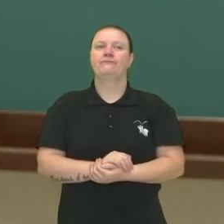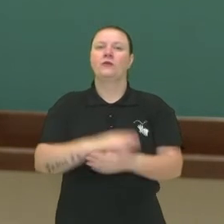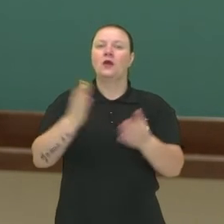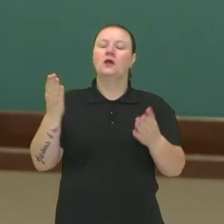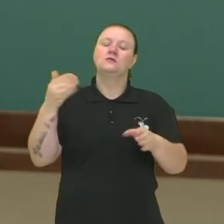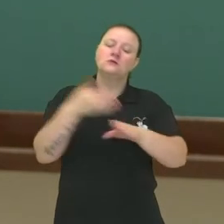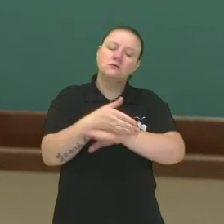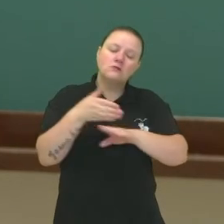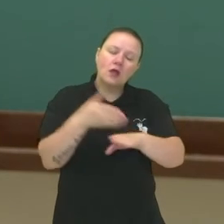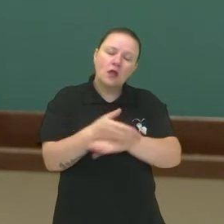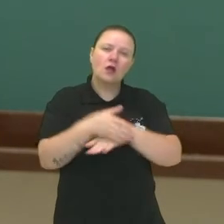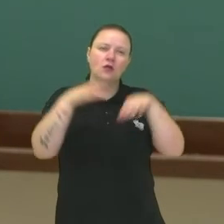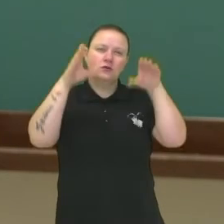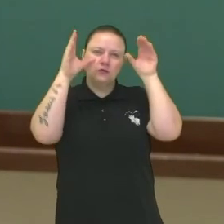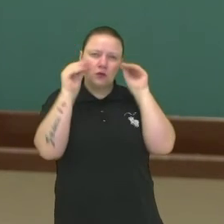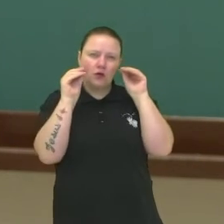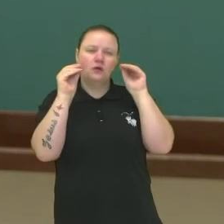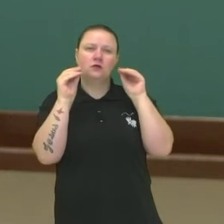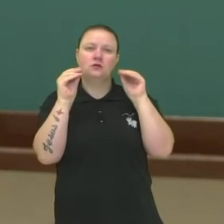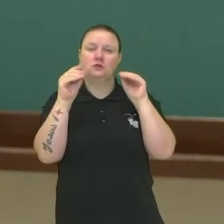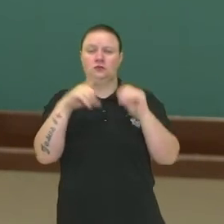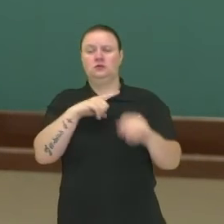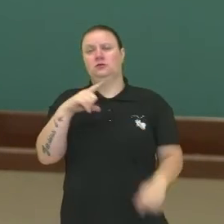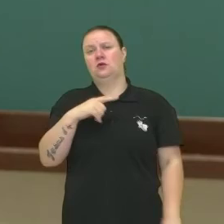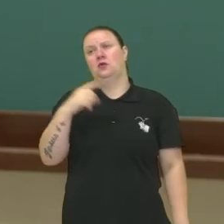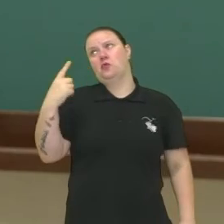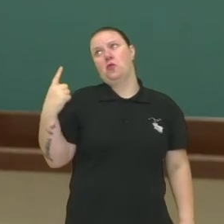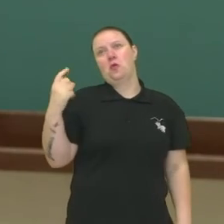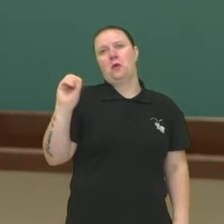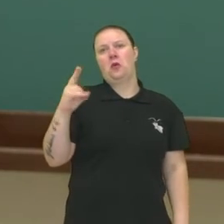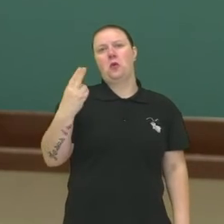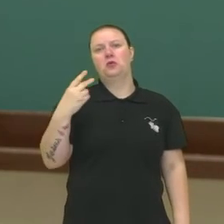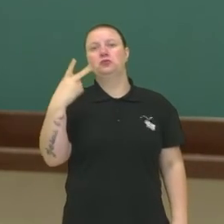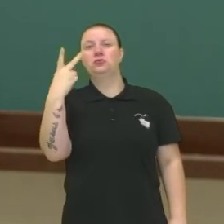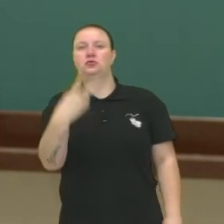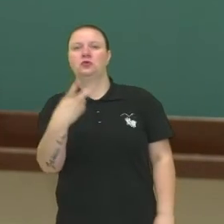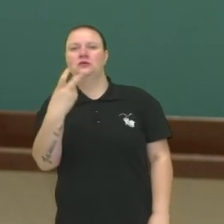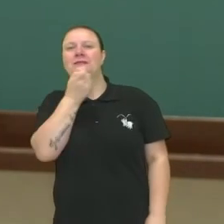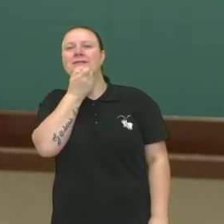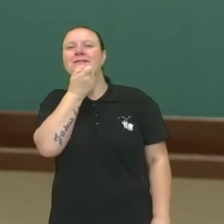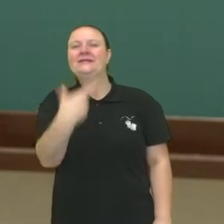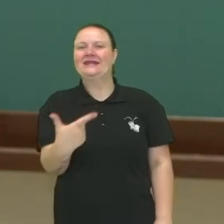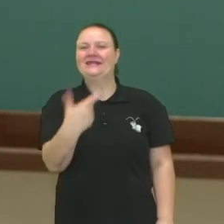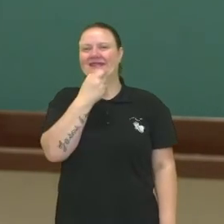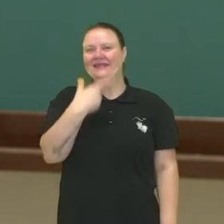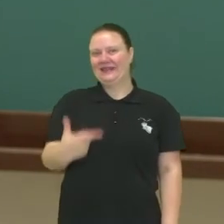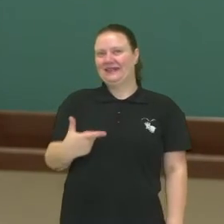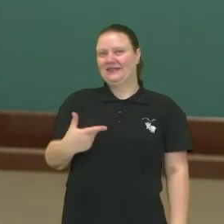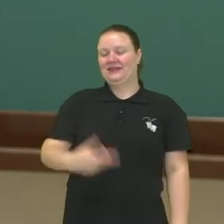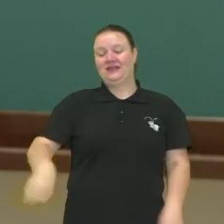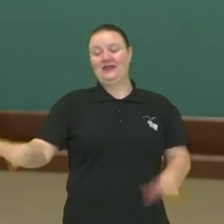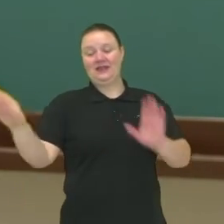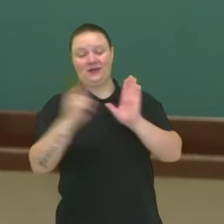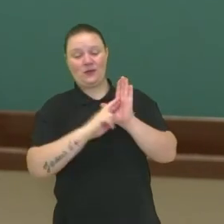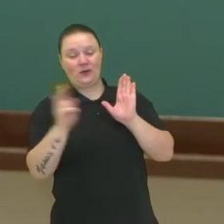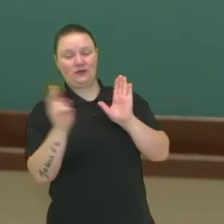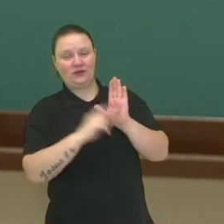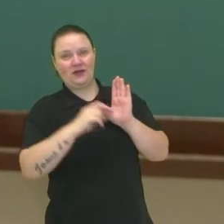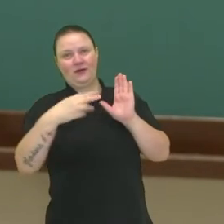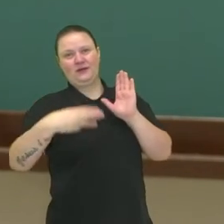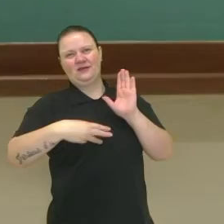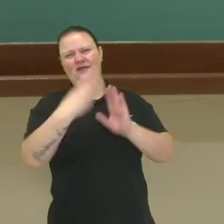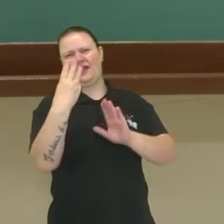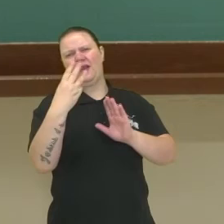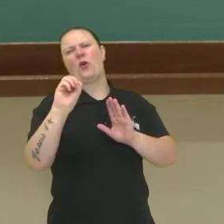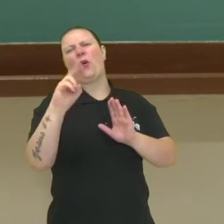dele, dizia uma ou duas pilhérias, né? Pilhérias são piadas, ele respondia com 3 ou 4.